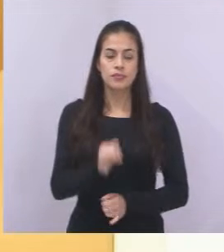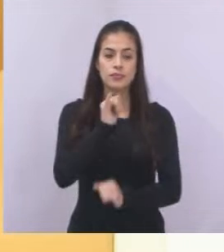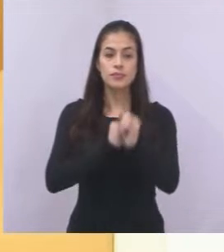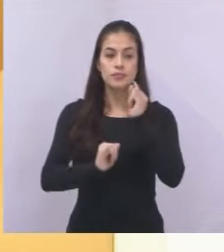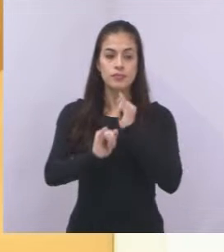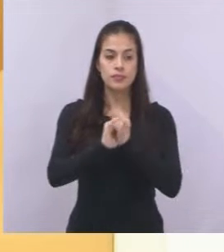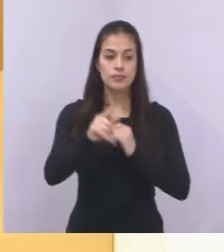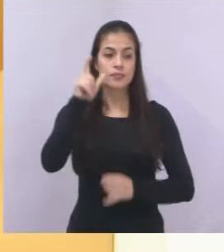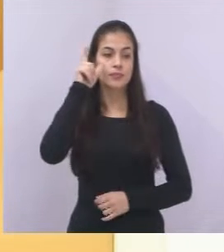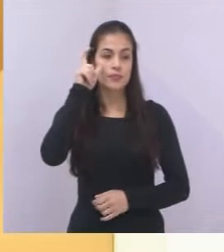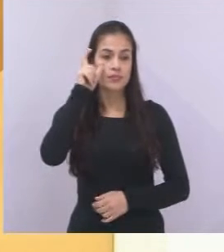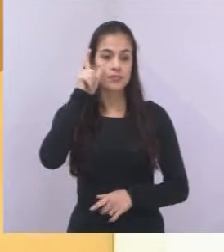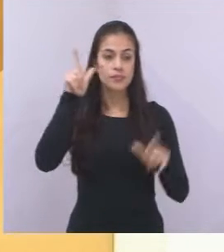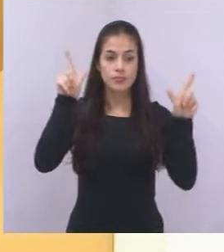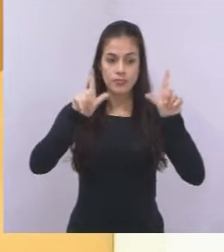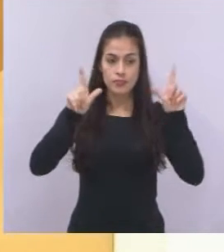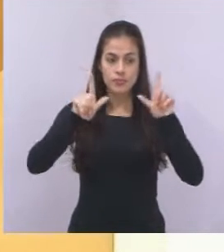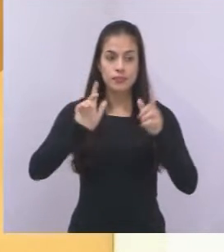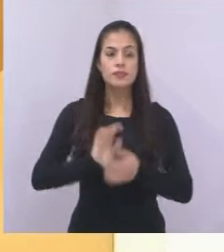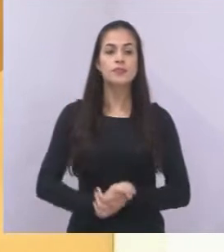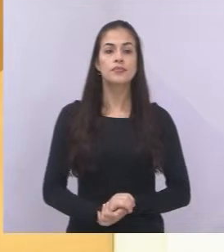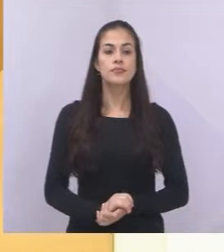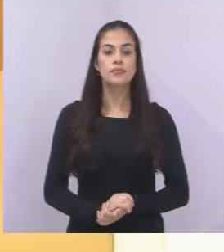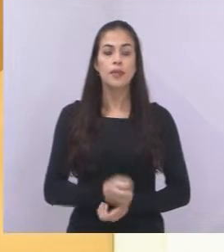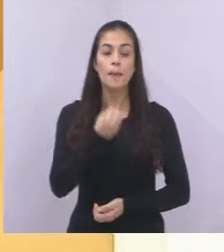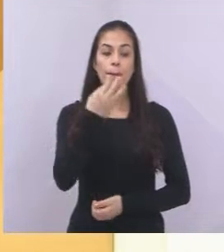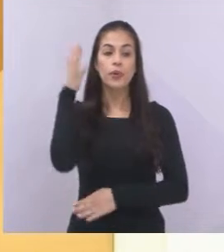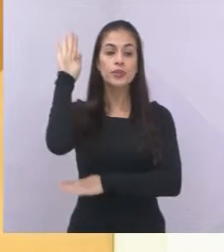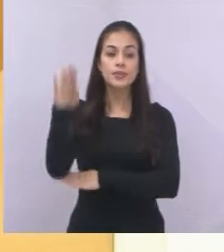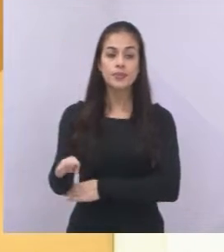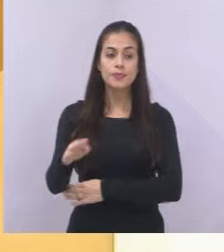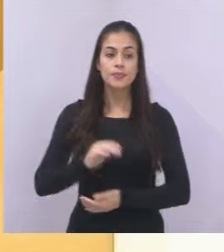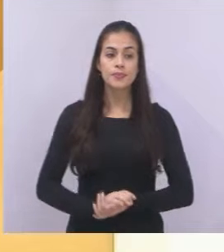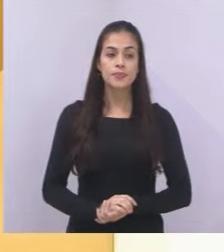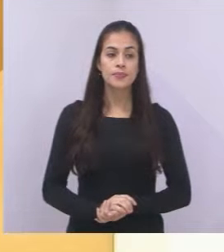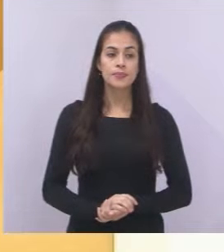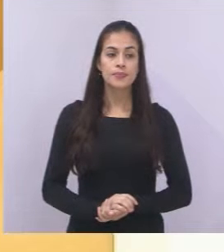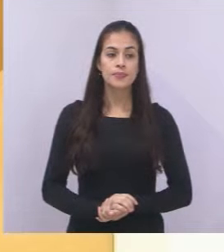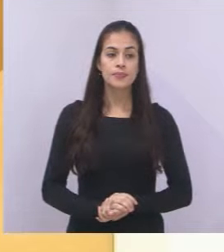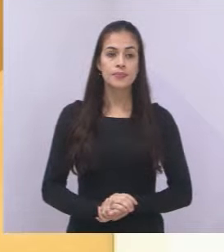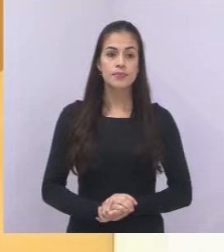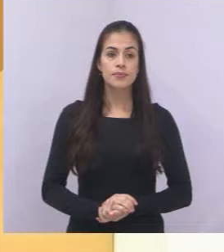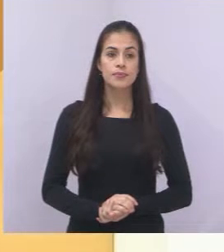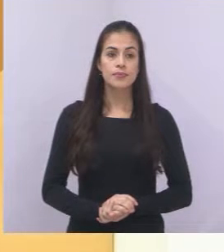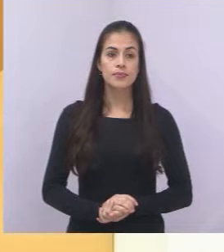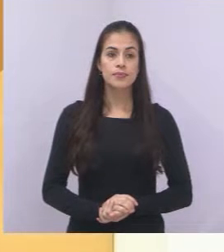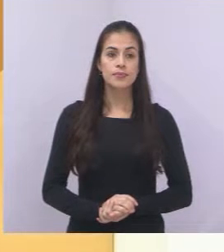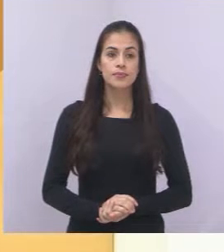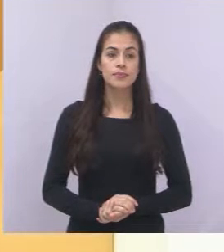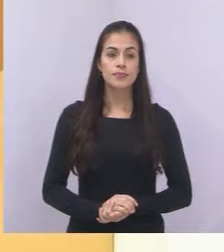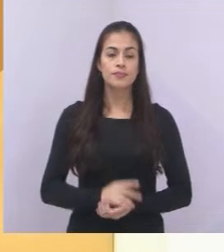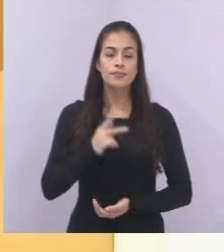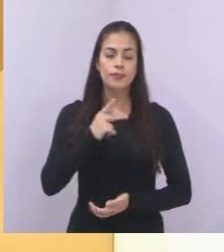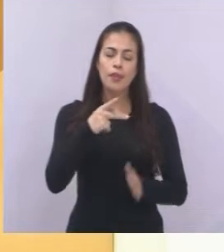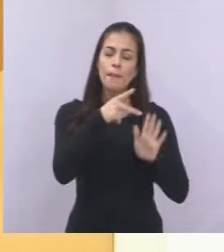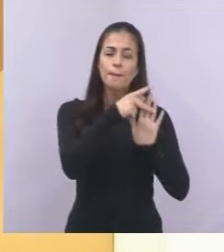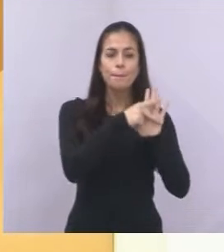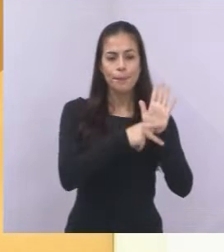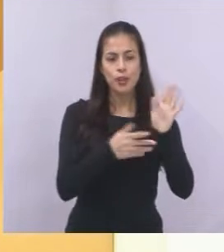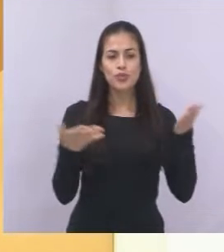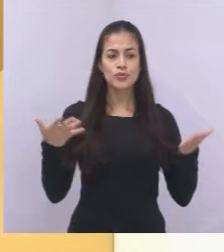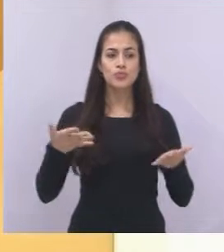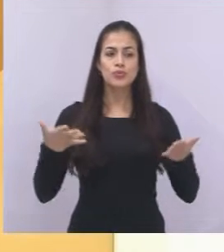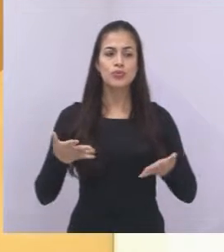internautas, telespectadores, boa tarde. Vou falar um pouco sobre o nosso projeto de